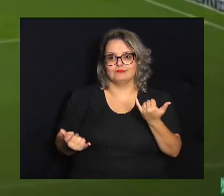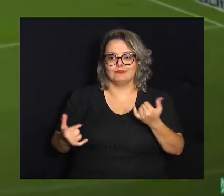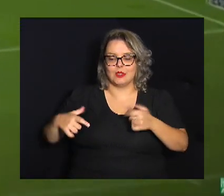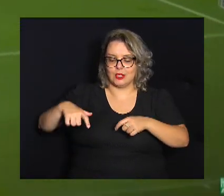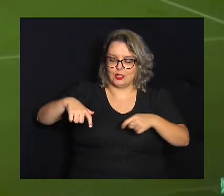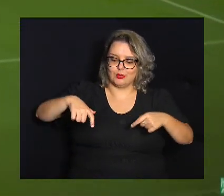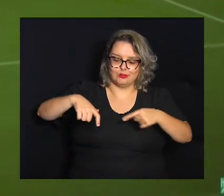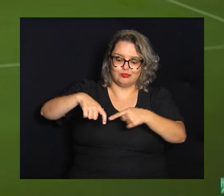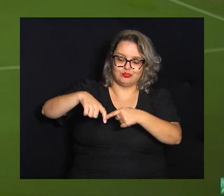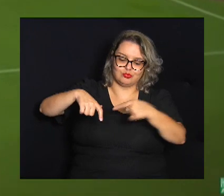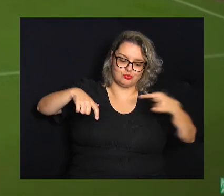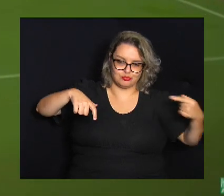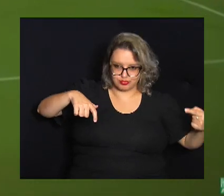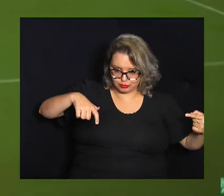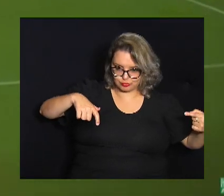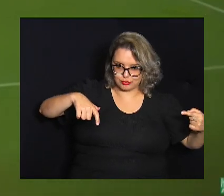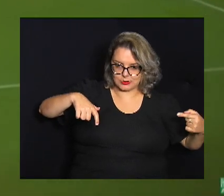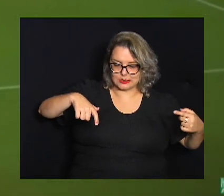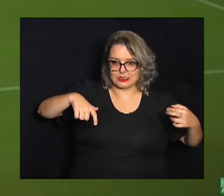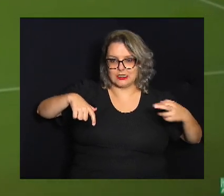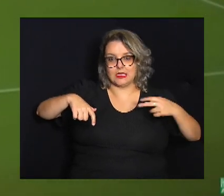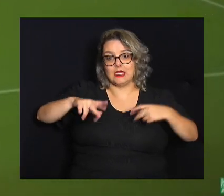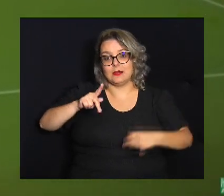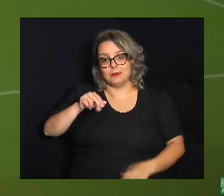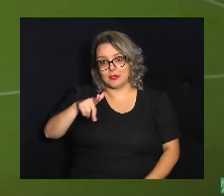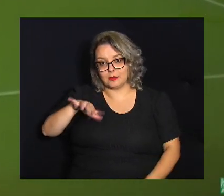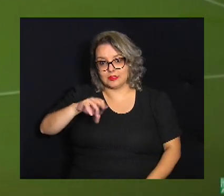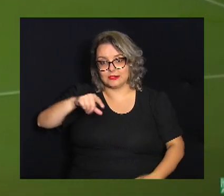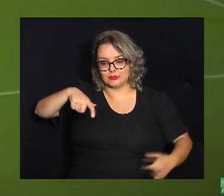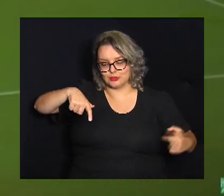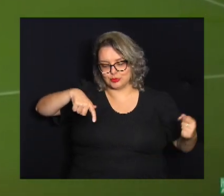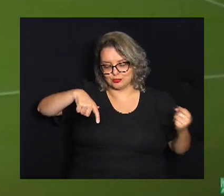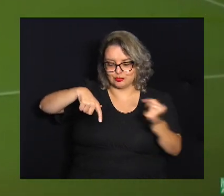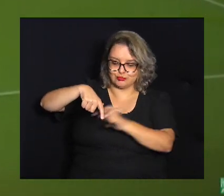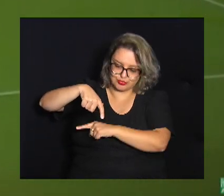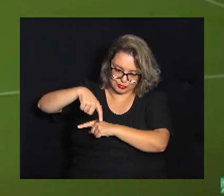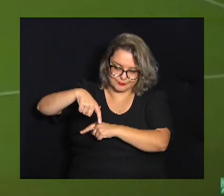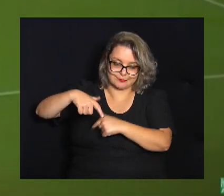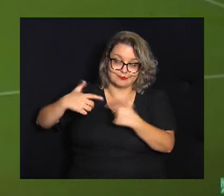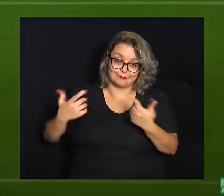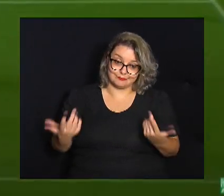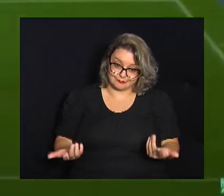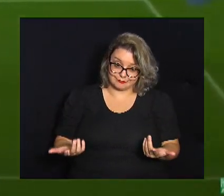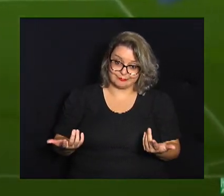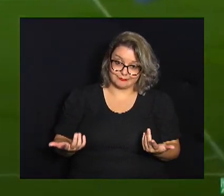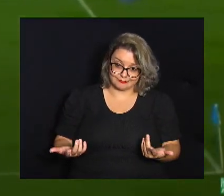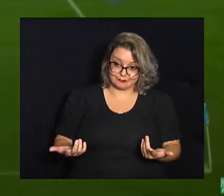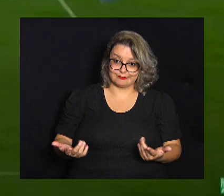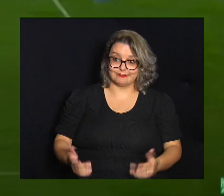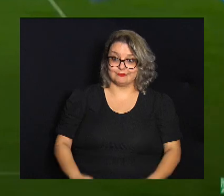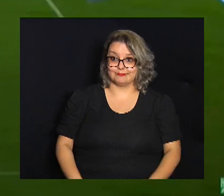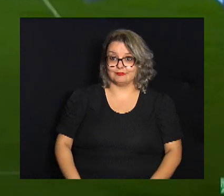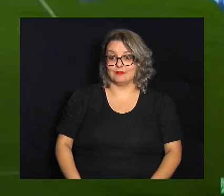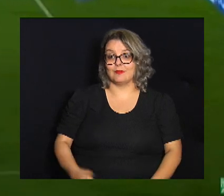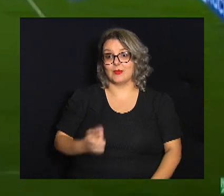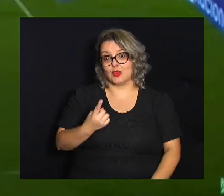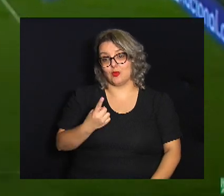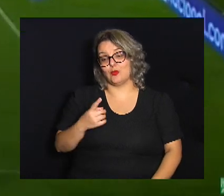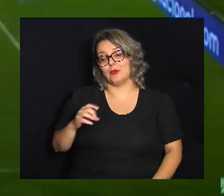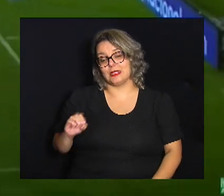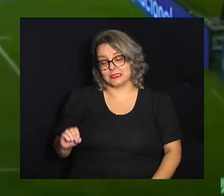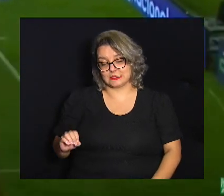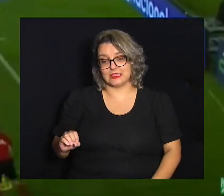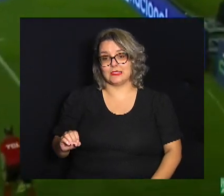na trave e sobrou novamente para Paulinho Mocelin, que mandou para o fundo das redes. 1-0